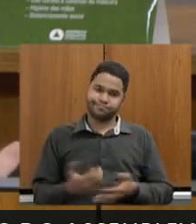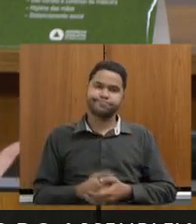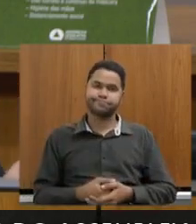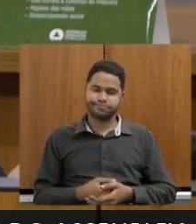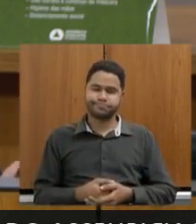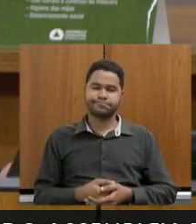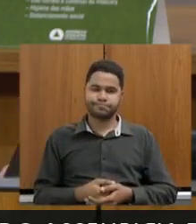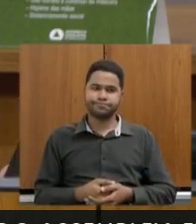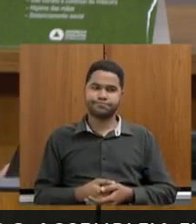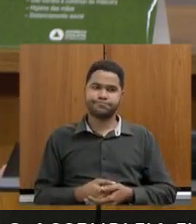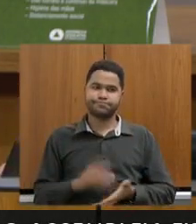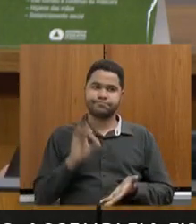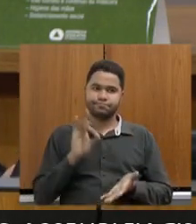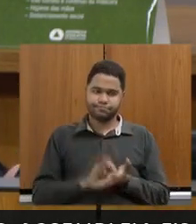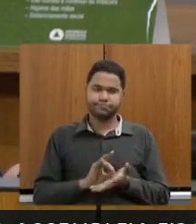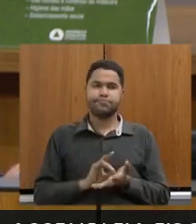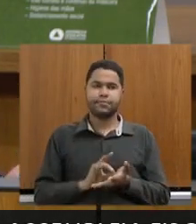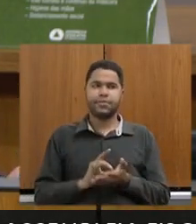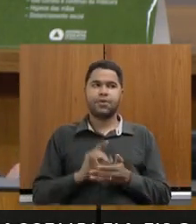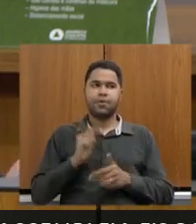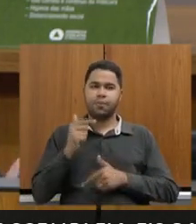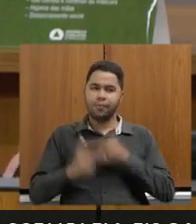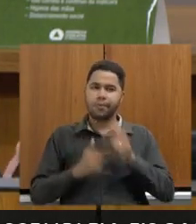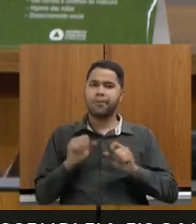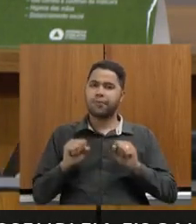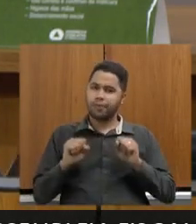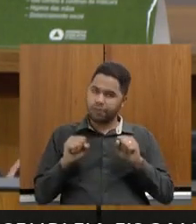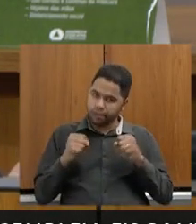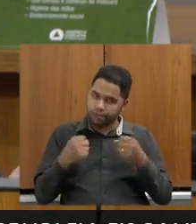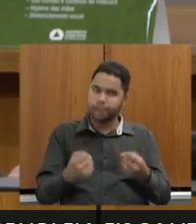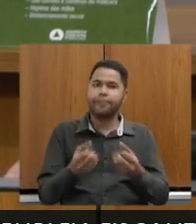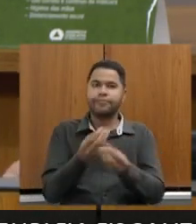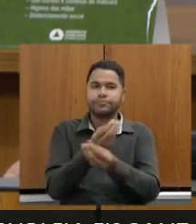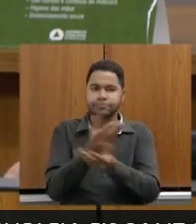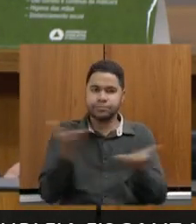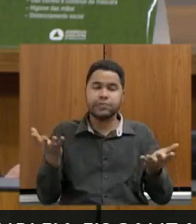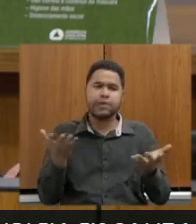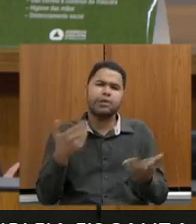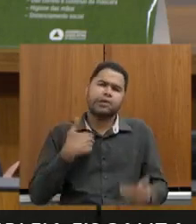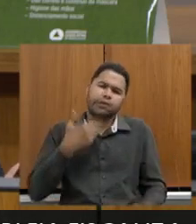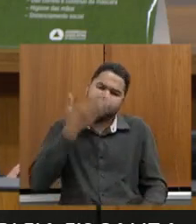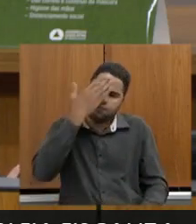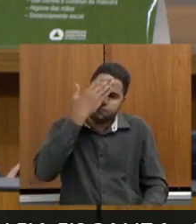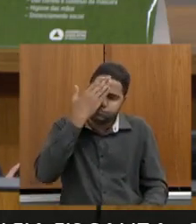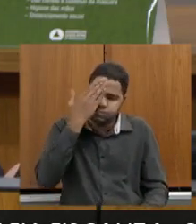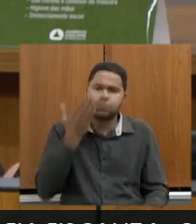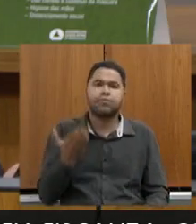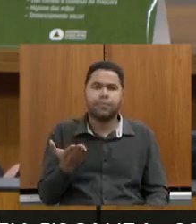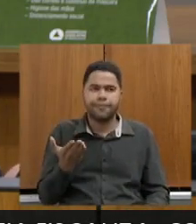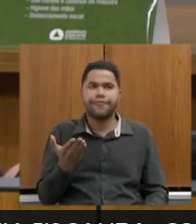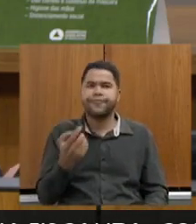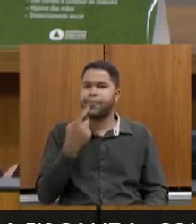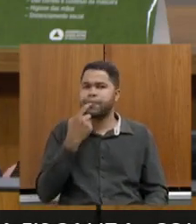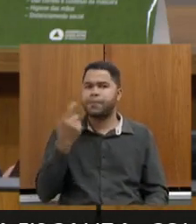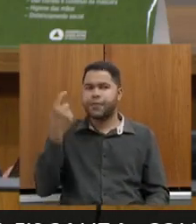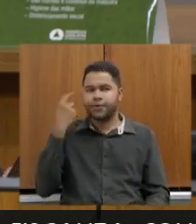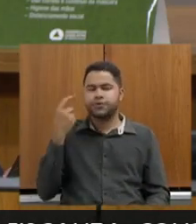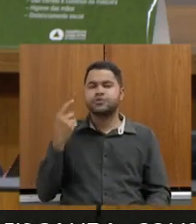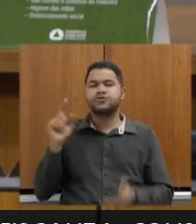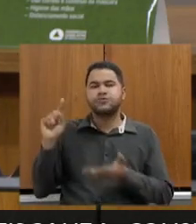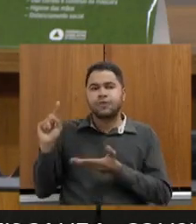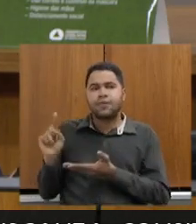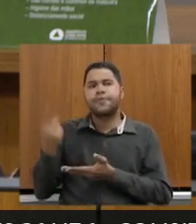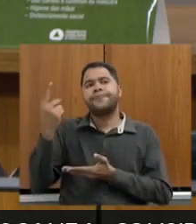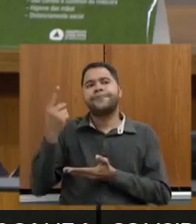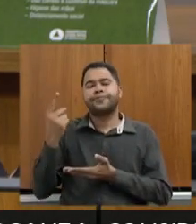Então a gente tem realmente tem feito esse esforço de entrega e eu entendo algo a mente que recentemente nós fizemos a